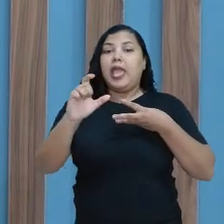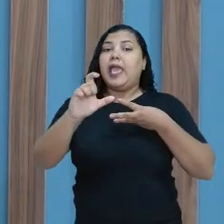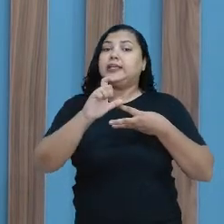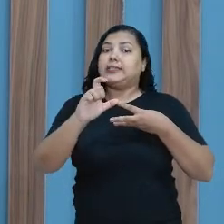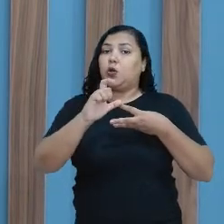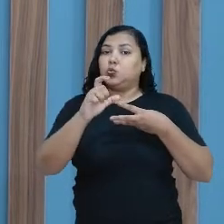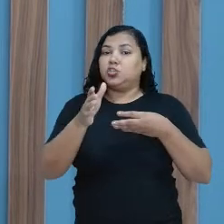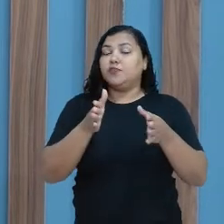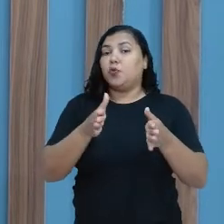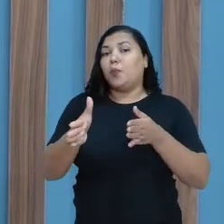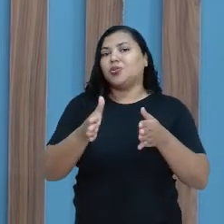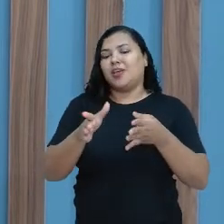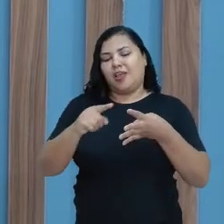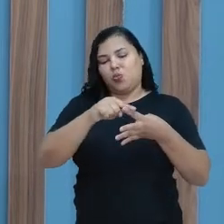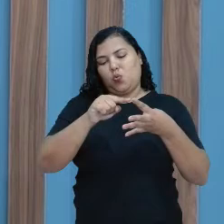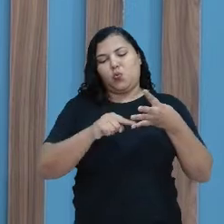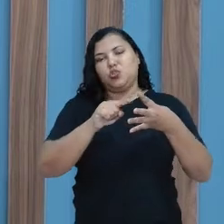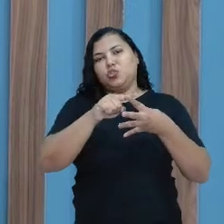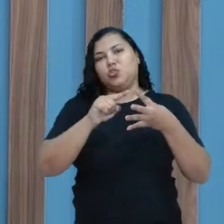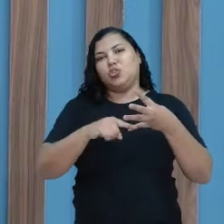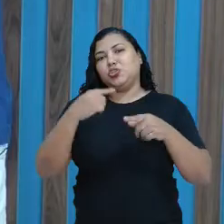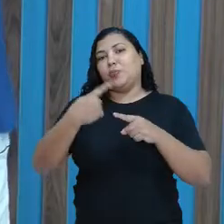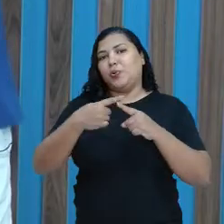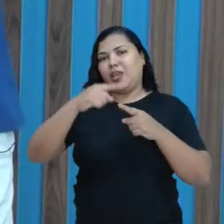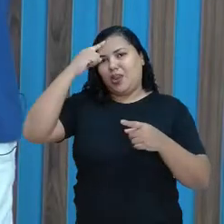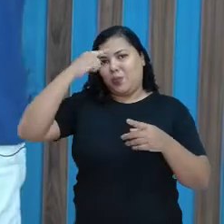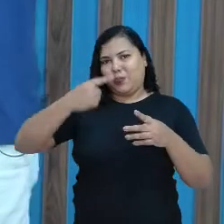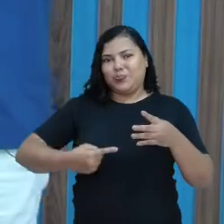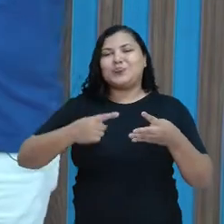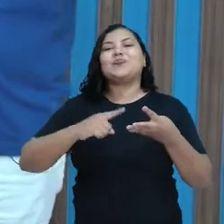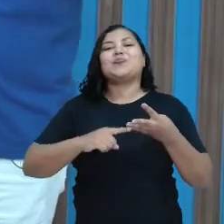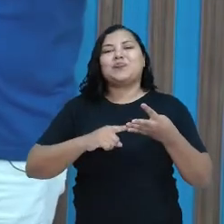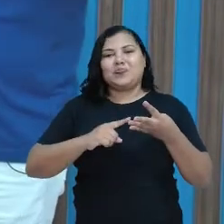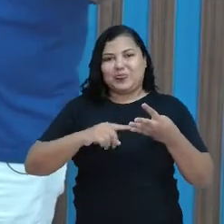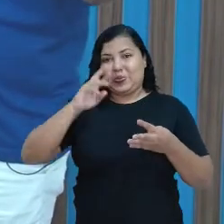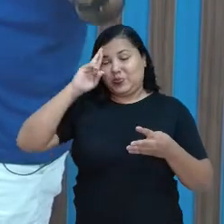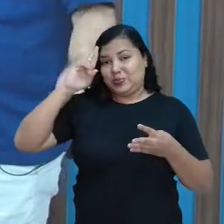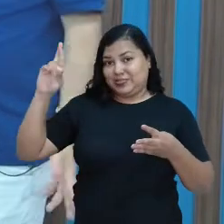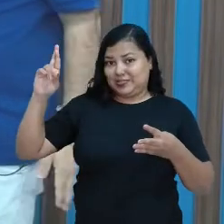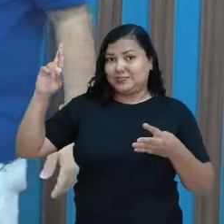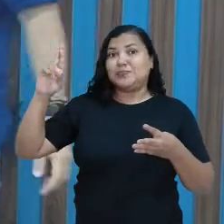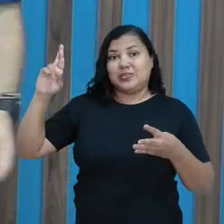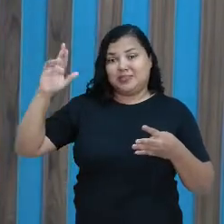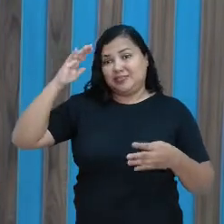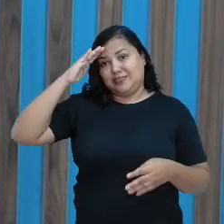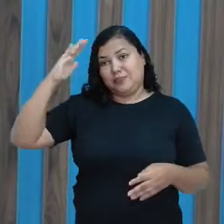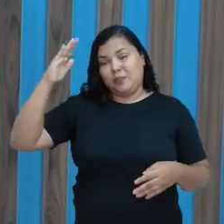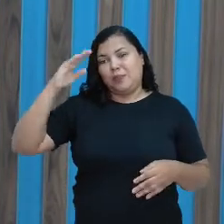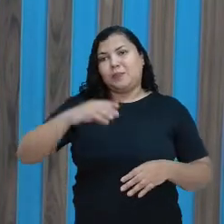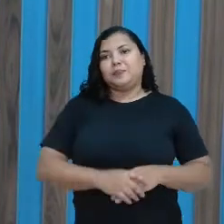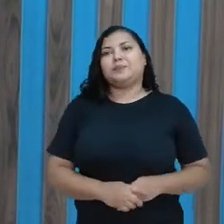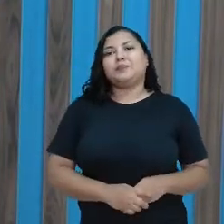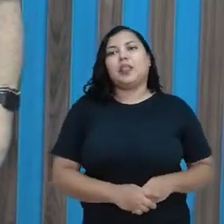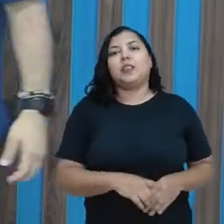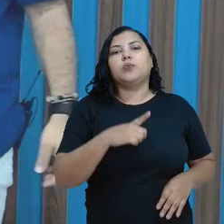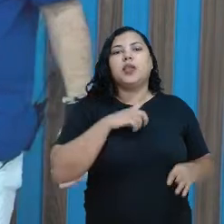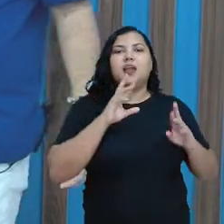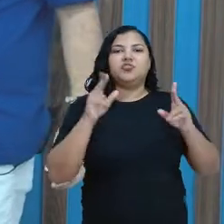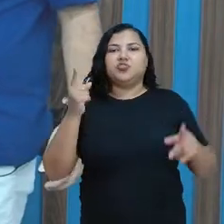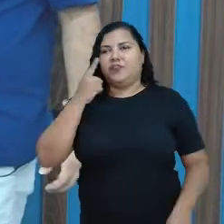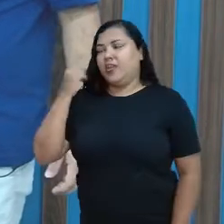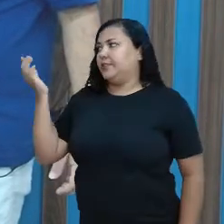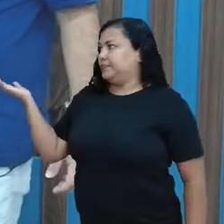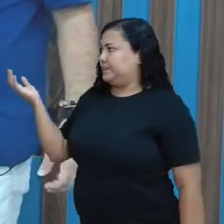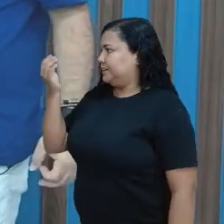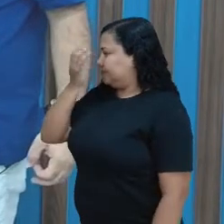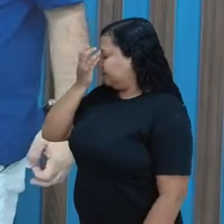poder executivo, né? Porque ele era autoridade, né? O imperador era autoridade. Então existe essa diferença.